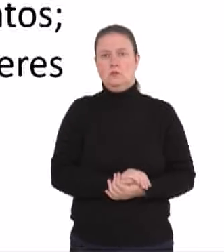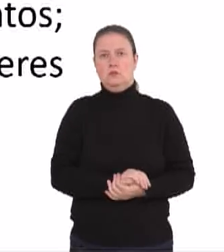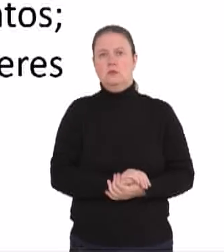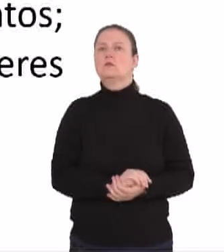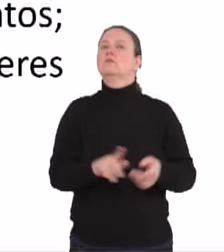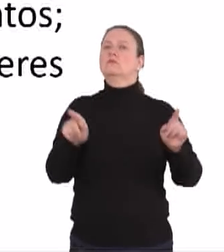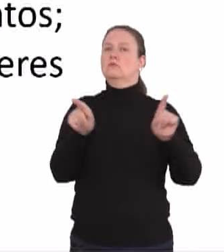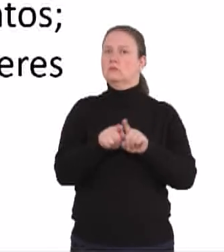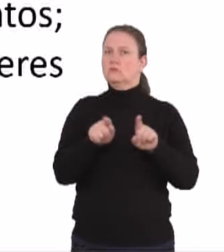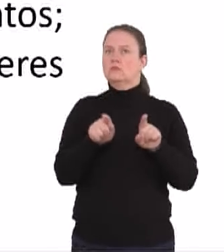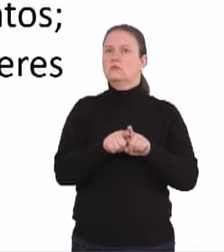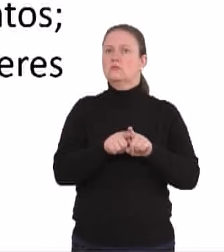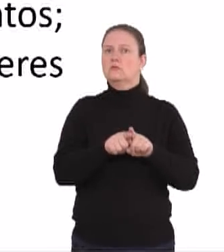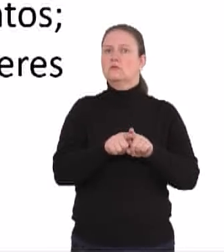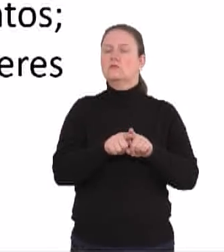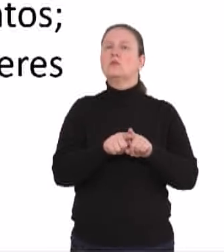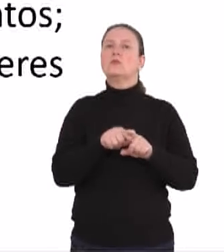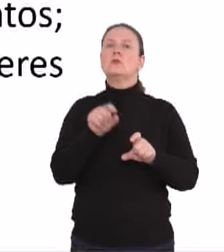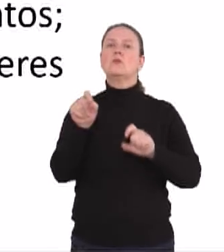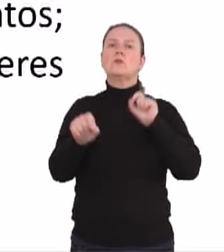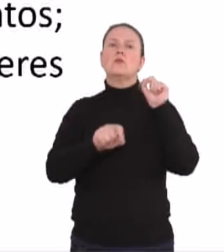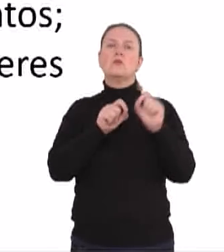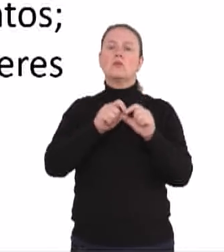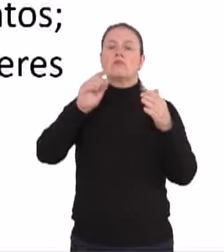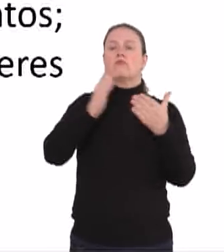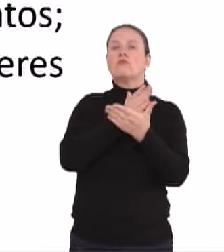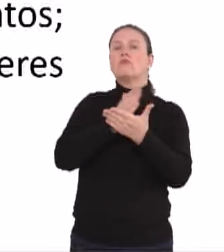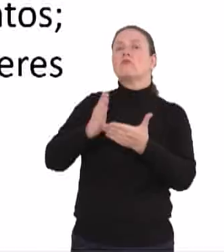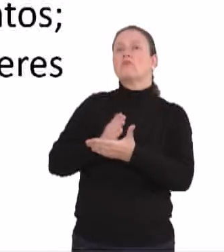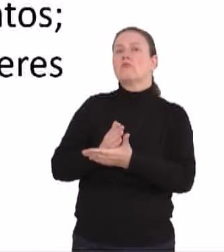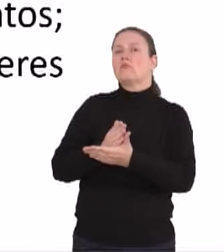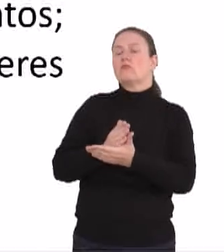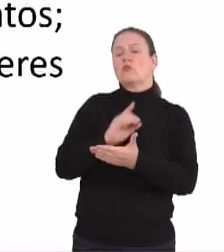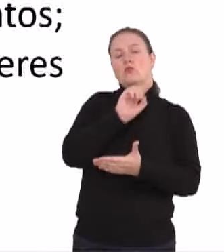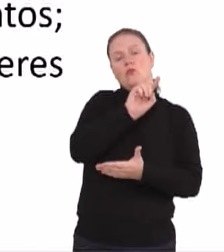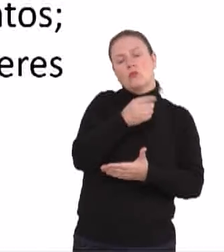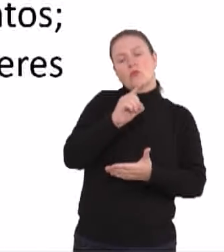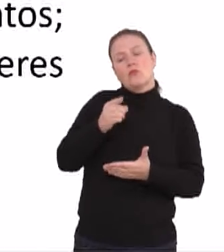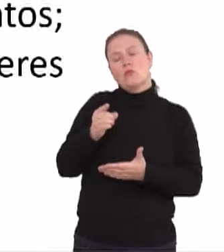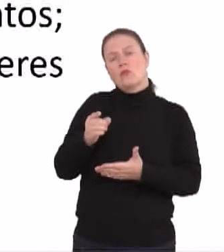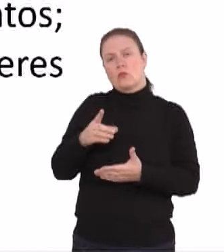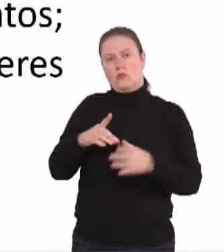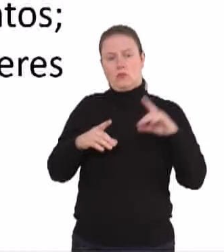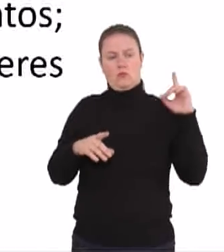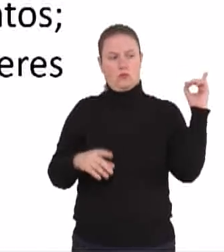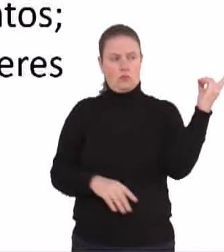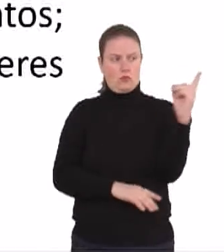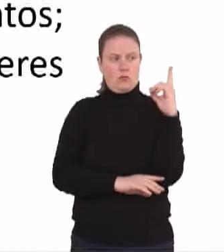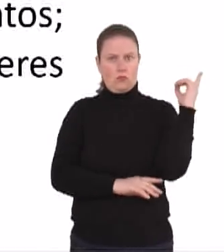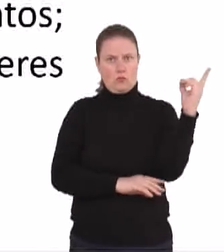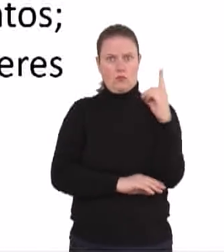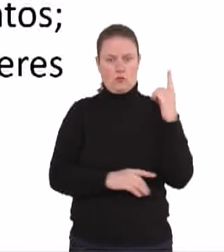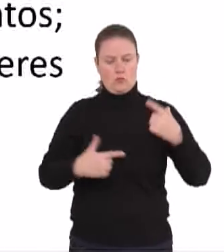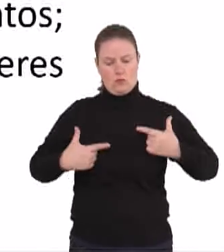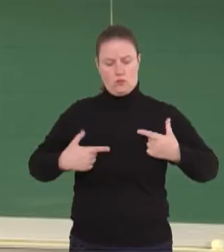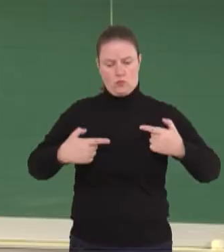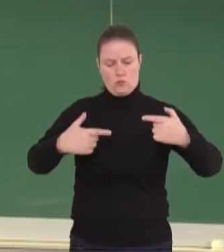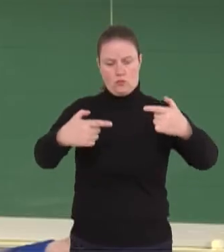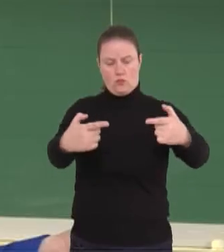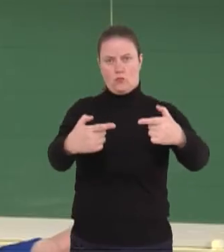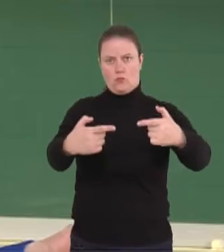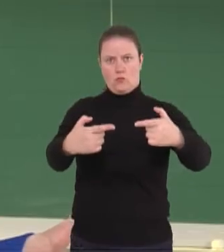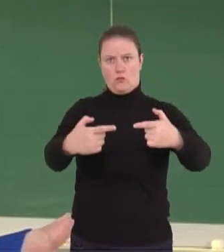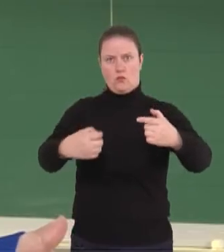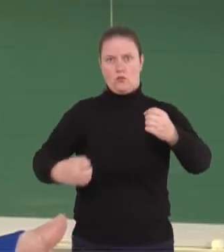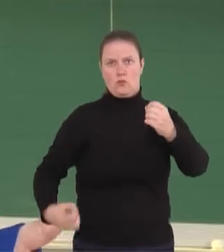cumpre dentro dessa comunidade, ele só separou em vírgula e explicou o quê? Que o Deus da guerra, vírgula, que deu origem aos seres humanos. Olha